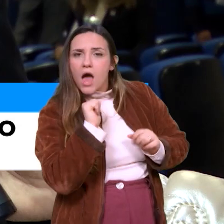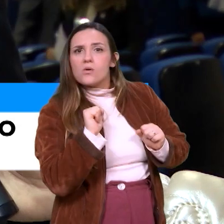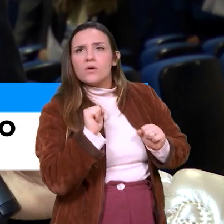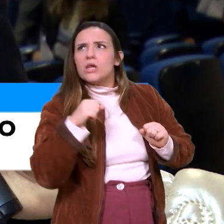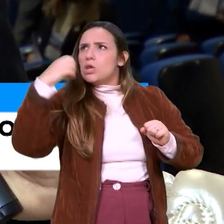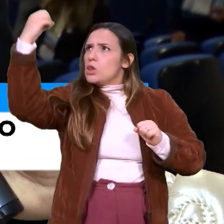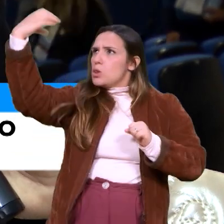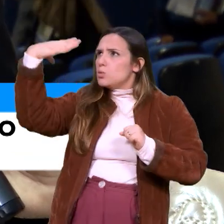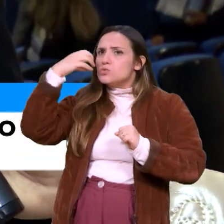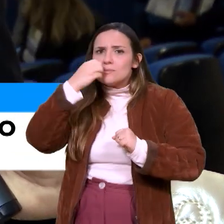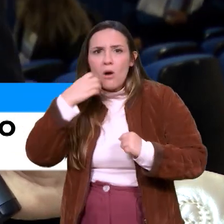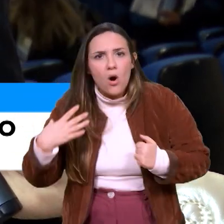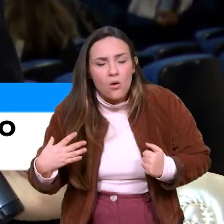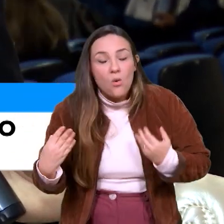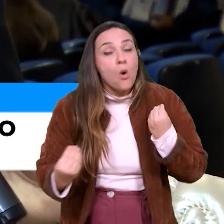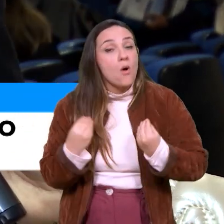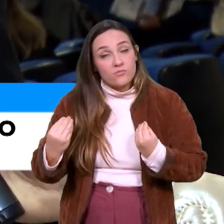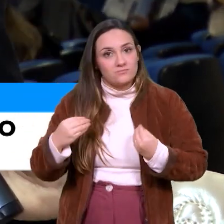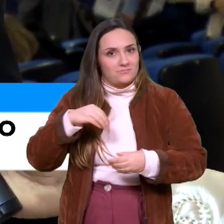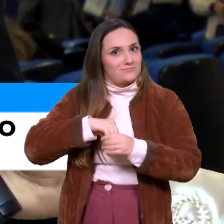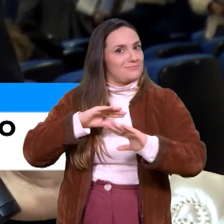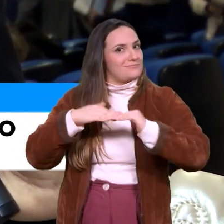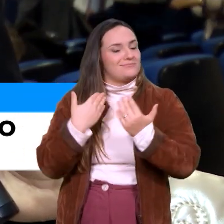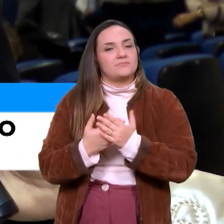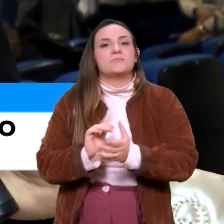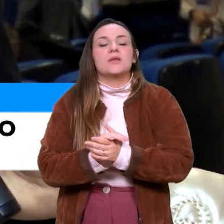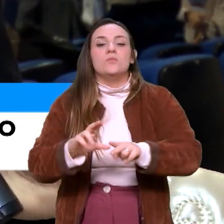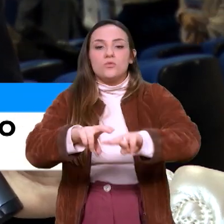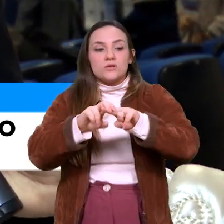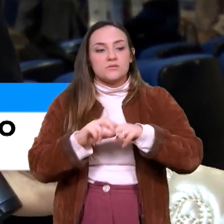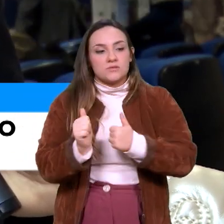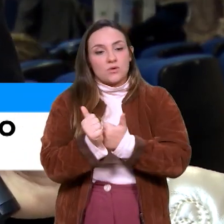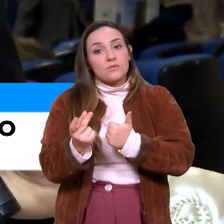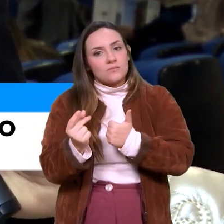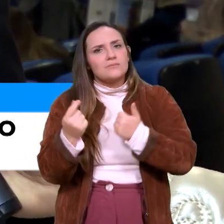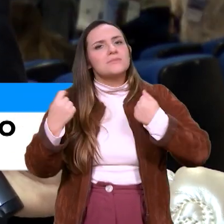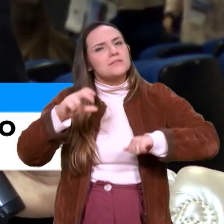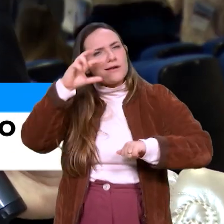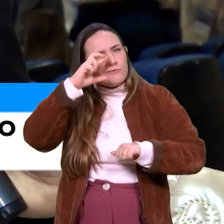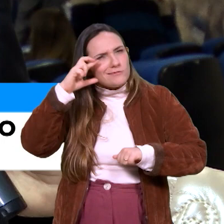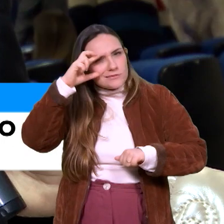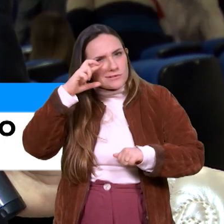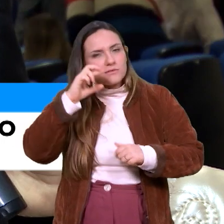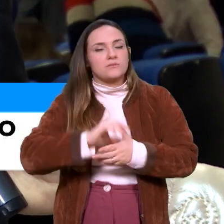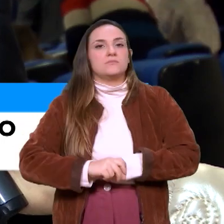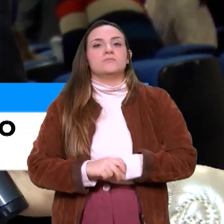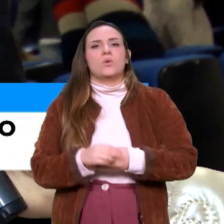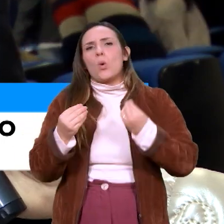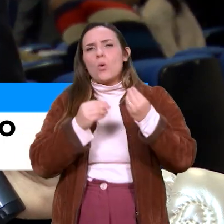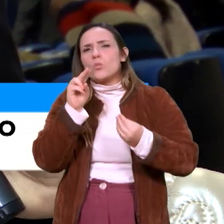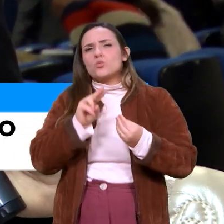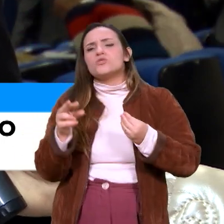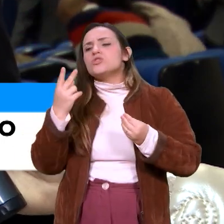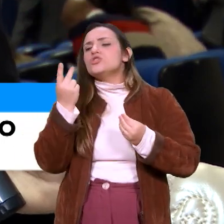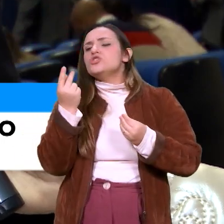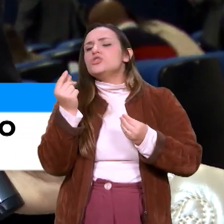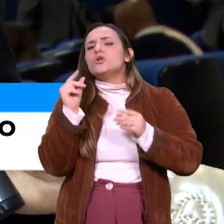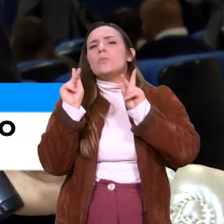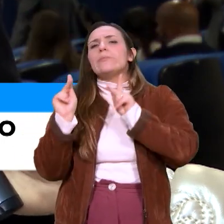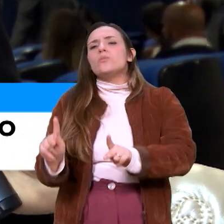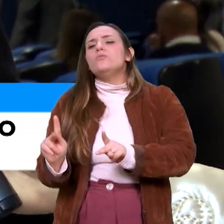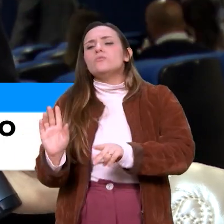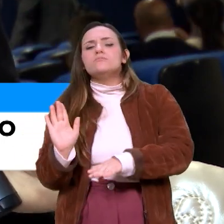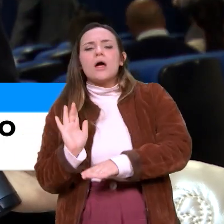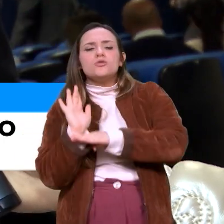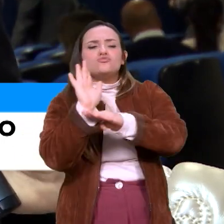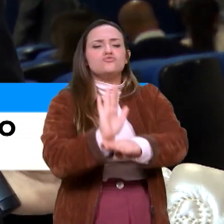da iluminação, tudo aquilo relativo à escola. E o tribunal tem essa obrigação de fazer a fiscalização, como é utilizado